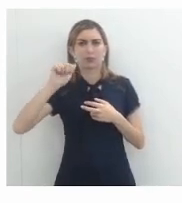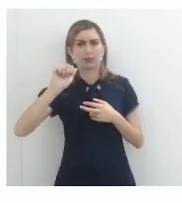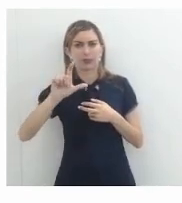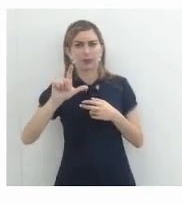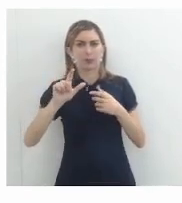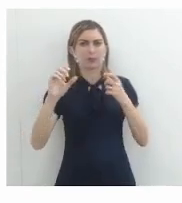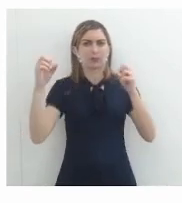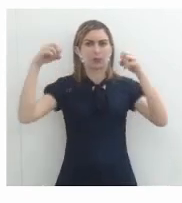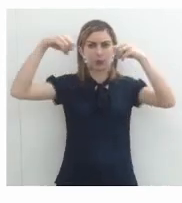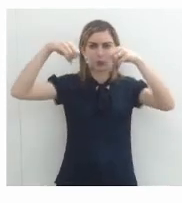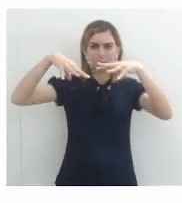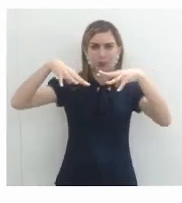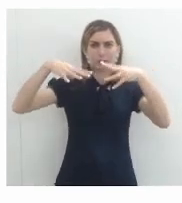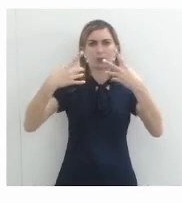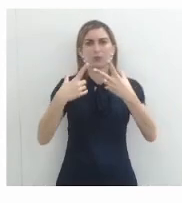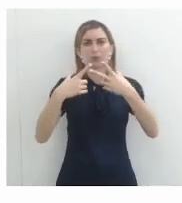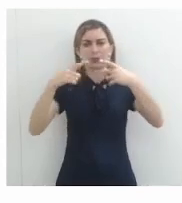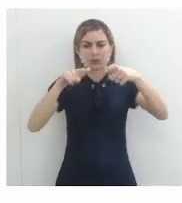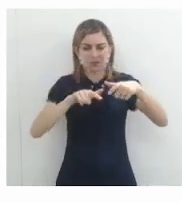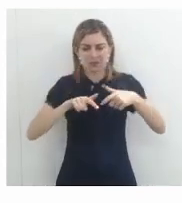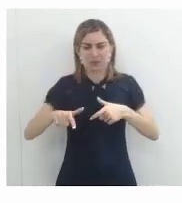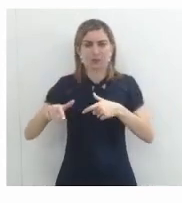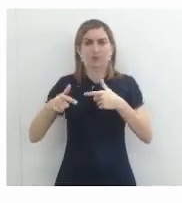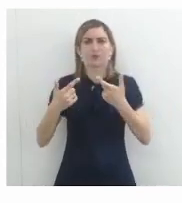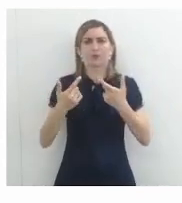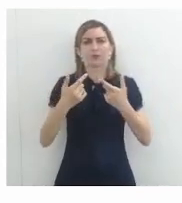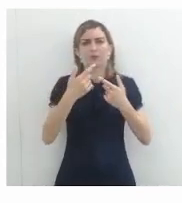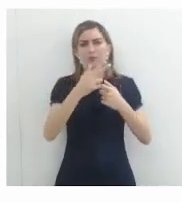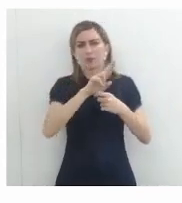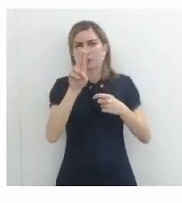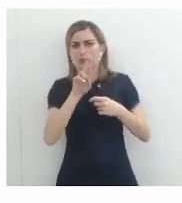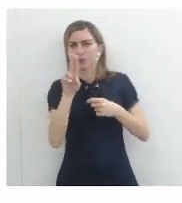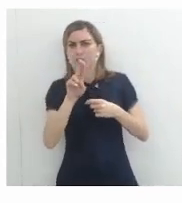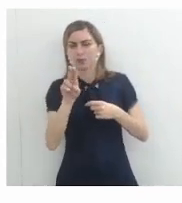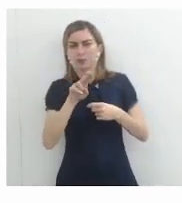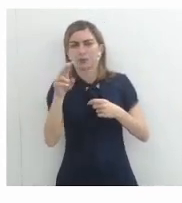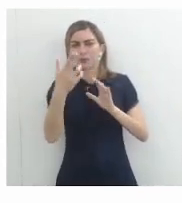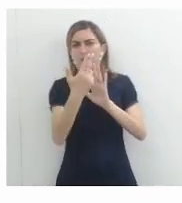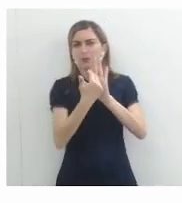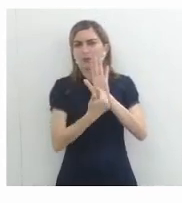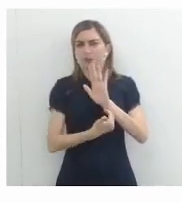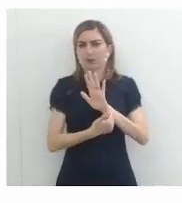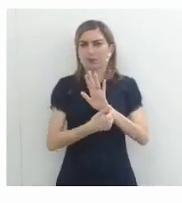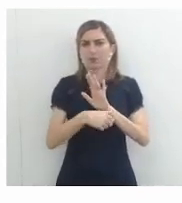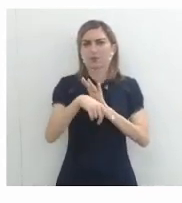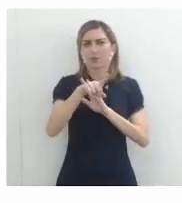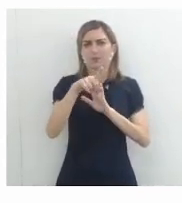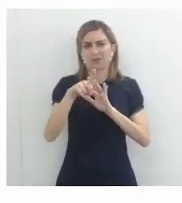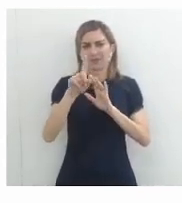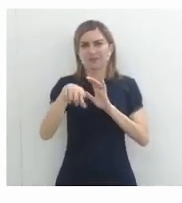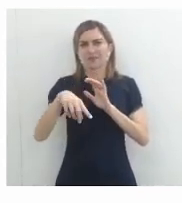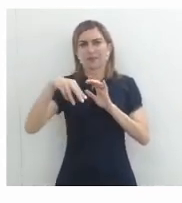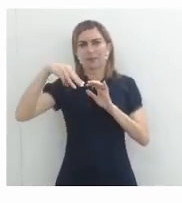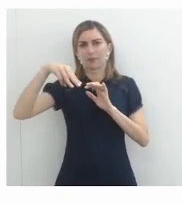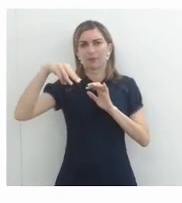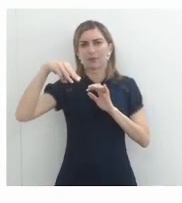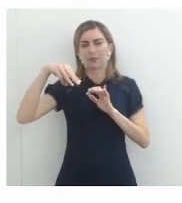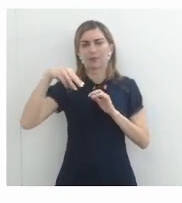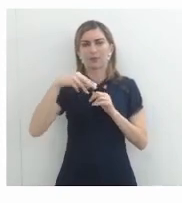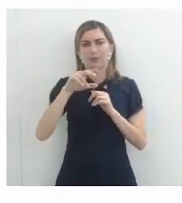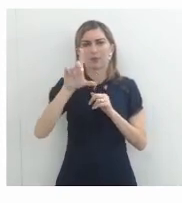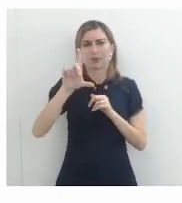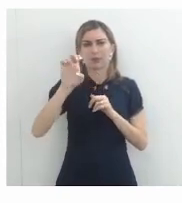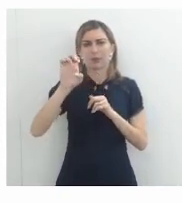do observador. Certo? Um dos grandes nomes, né, do desenho da pintura em perspectiva foi Leonardo da Vinci. Né,